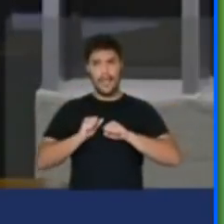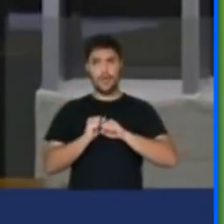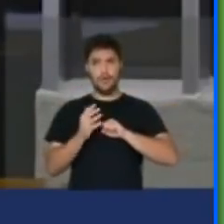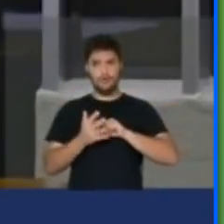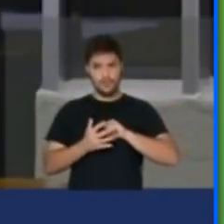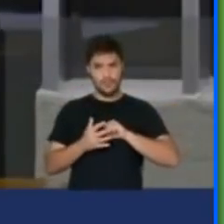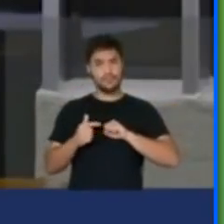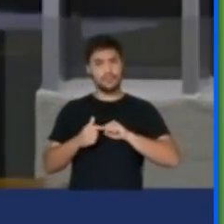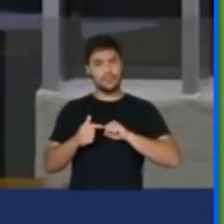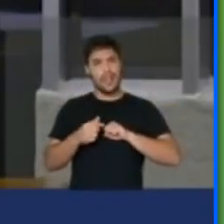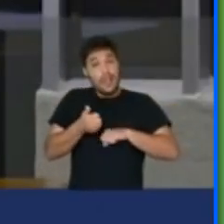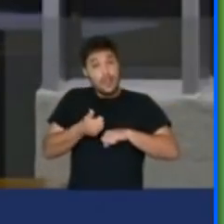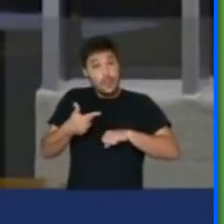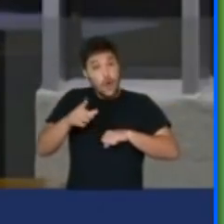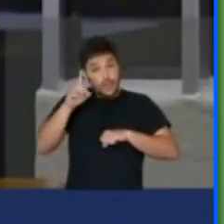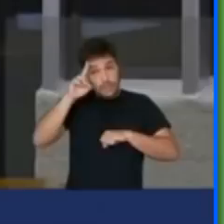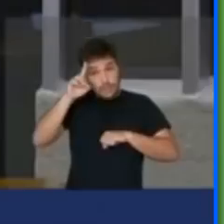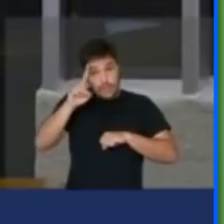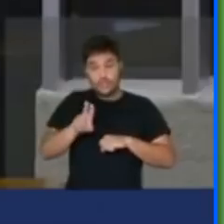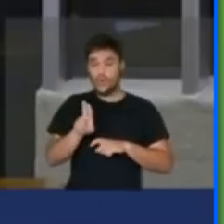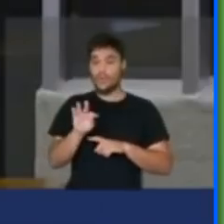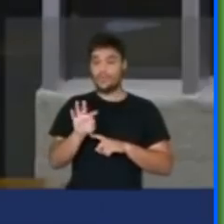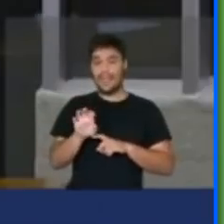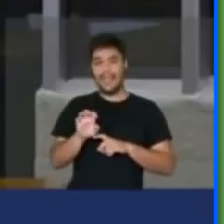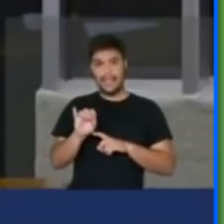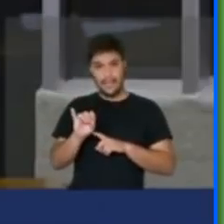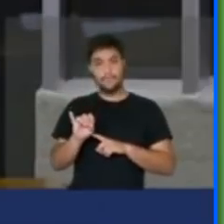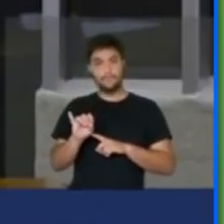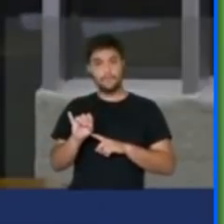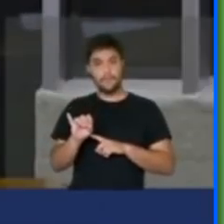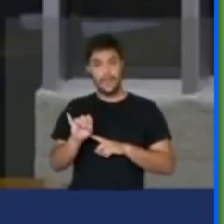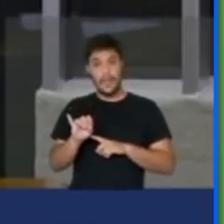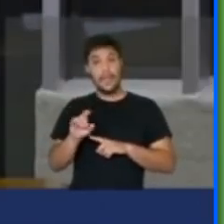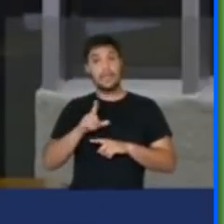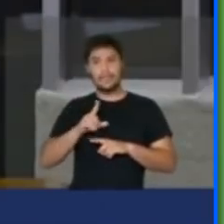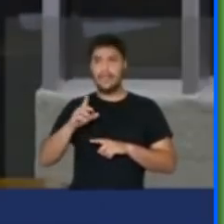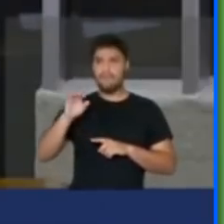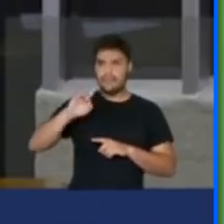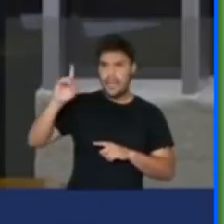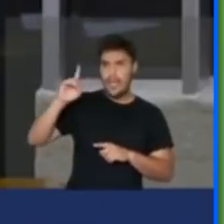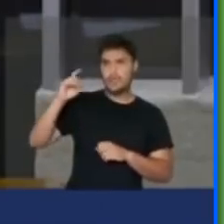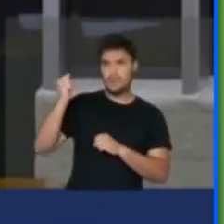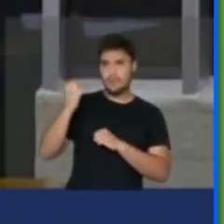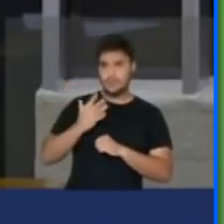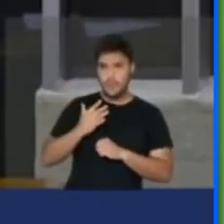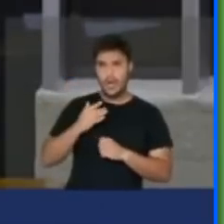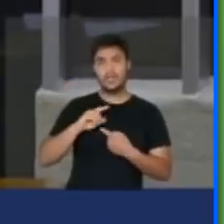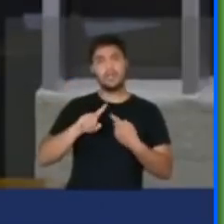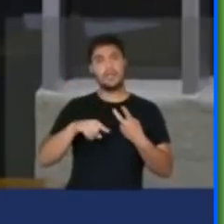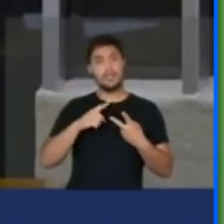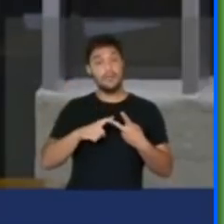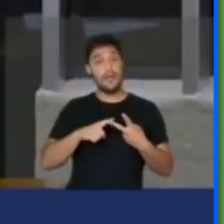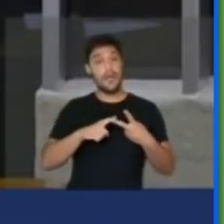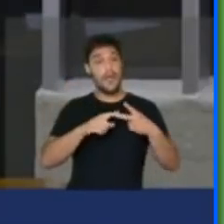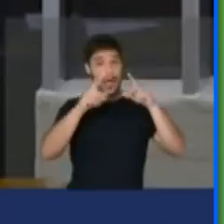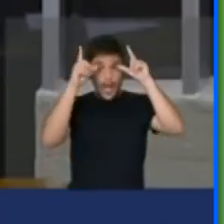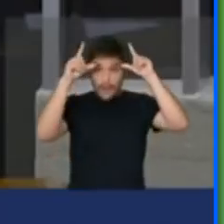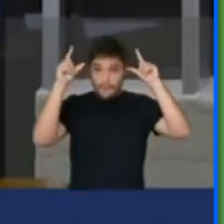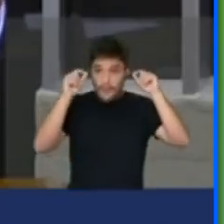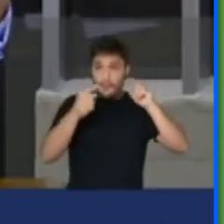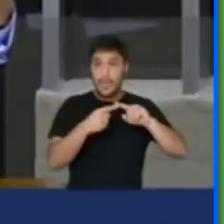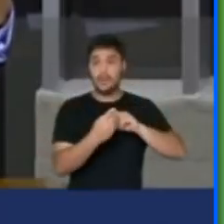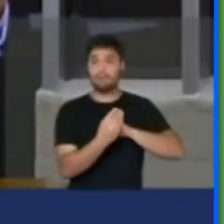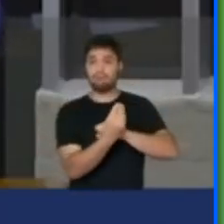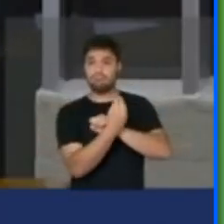fiquei aí 12 dias numa UTI, e não fosse a mão de Deus, mas os enfermeiros, as enfermeiras,